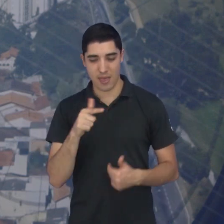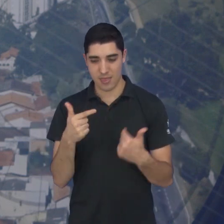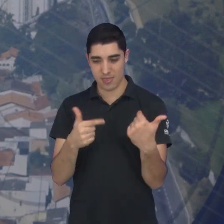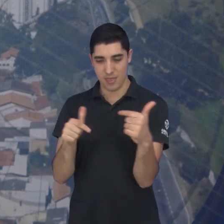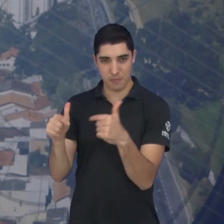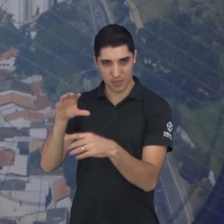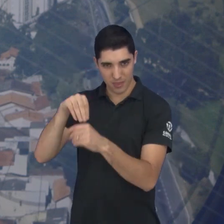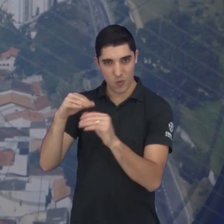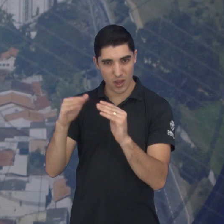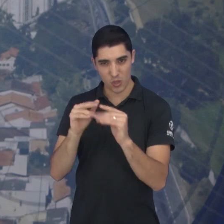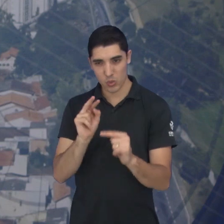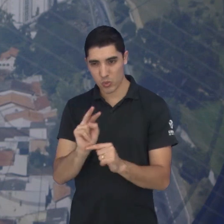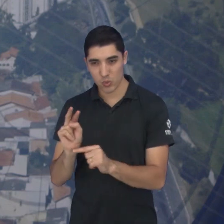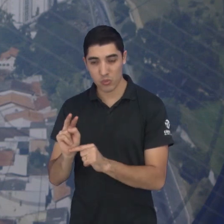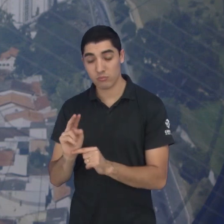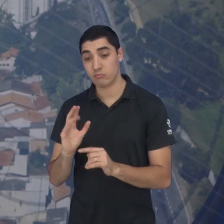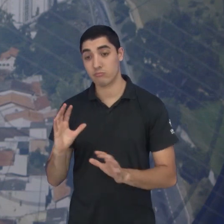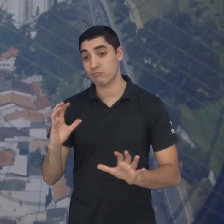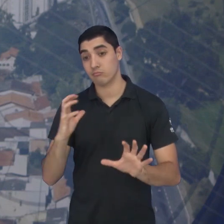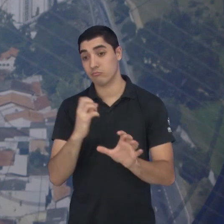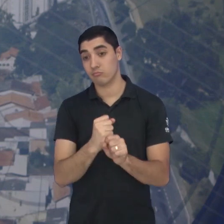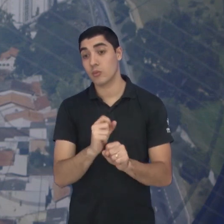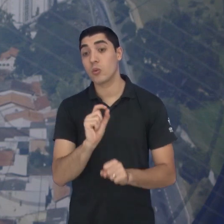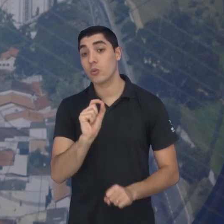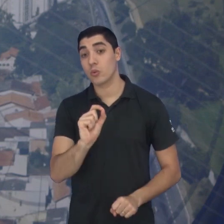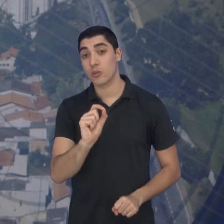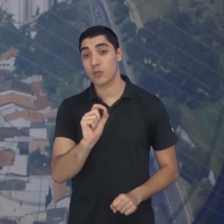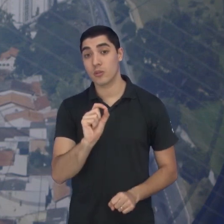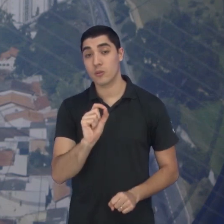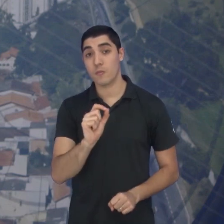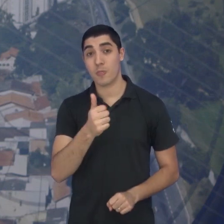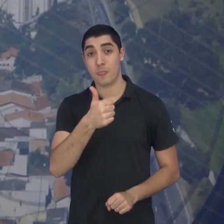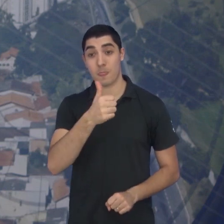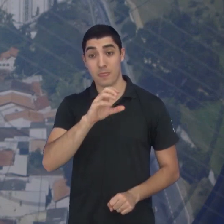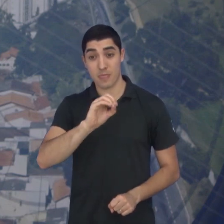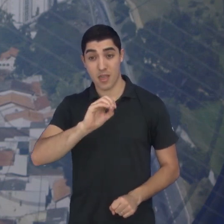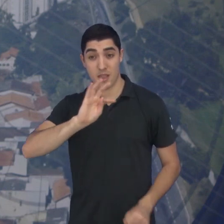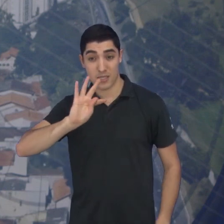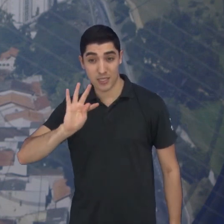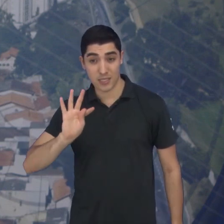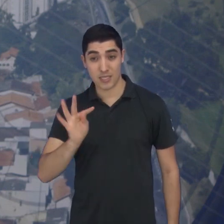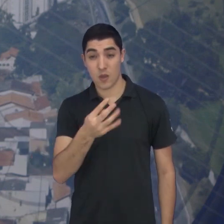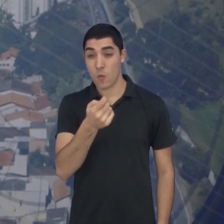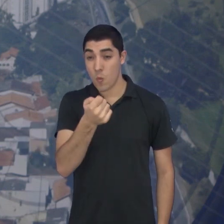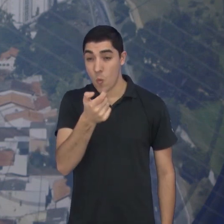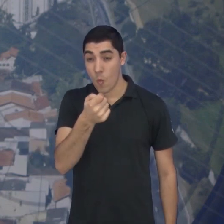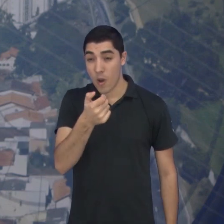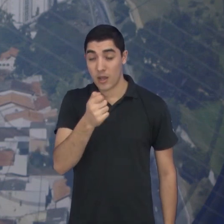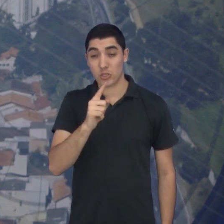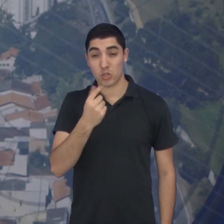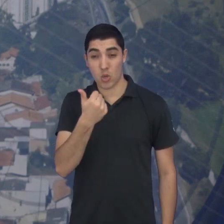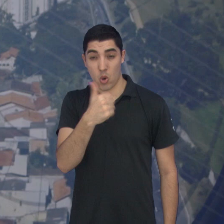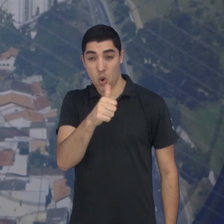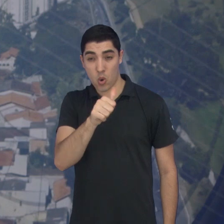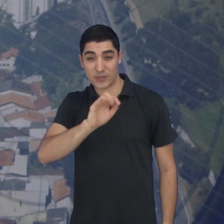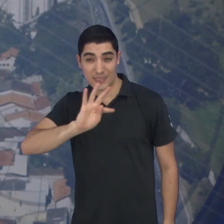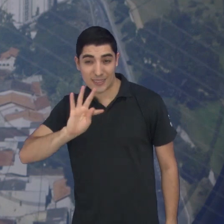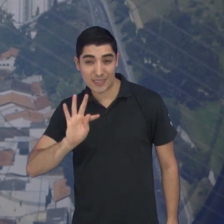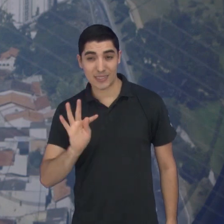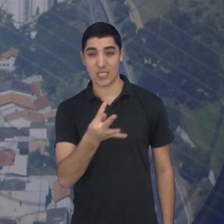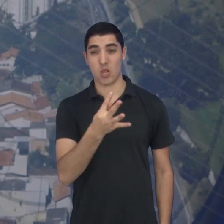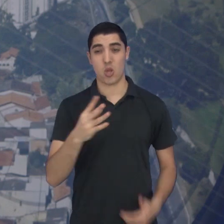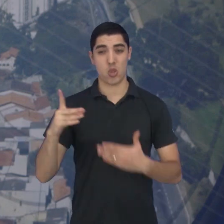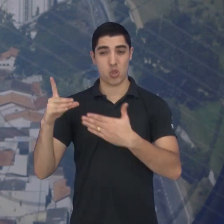cuidado mais de 10 trilhões, quase 11 trilhões de dólares, que é